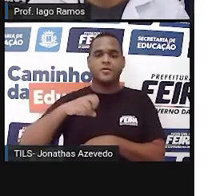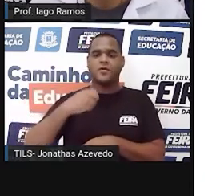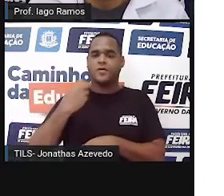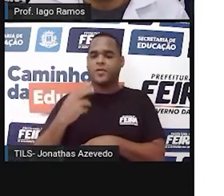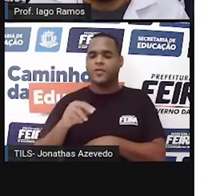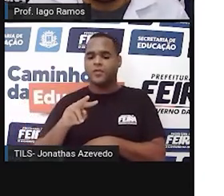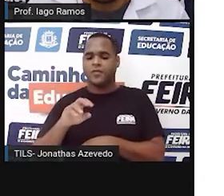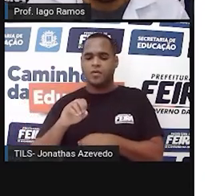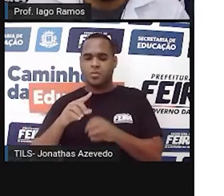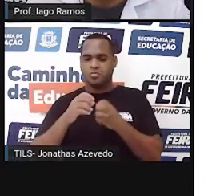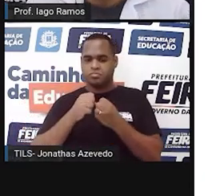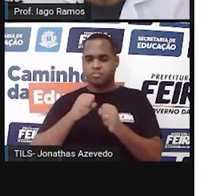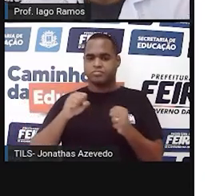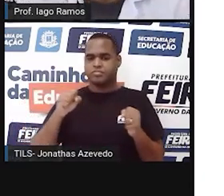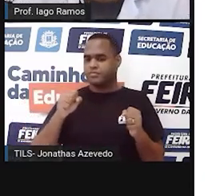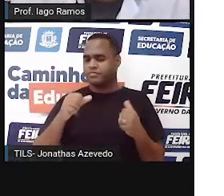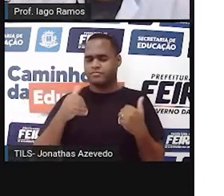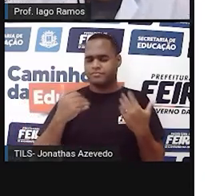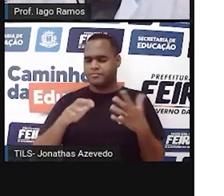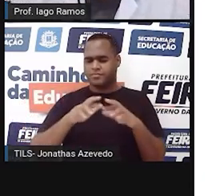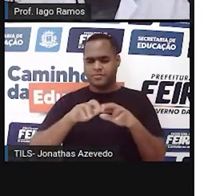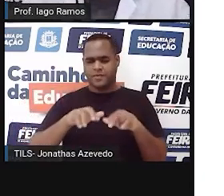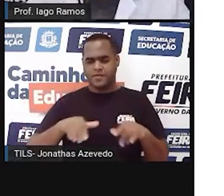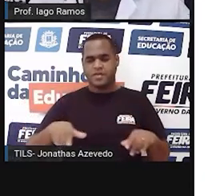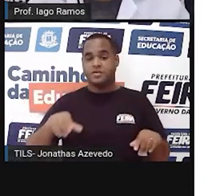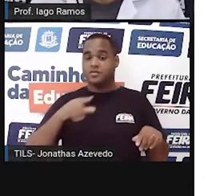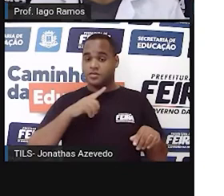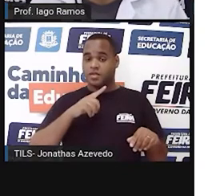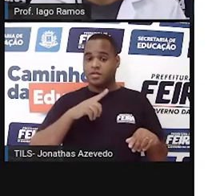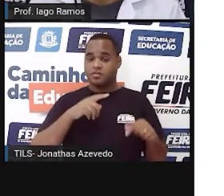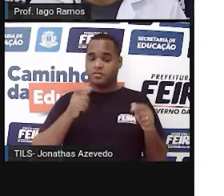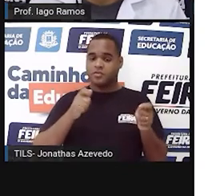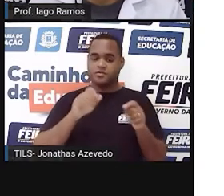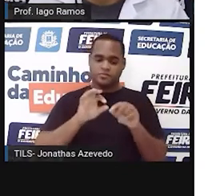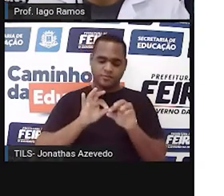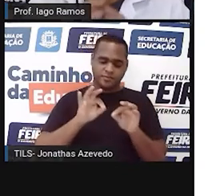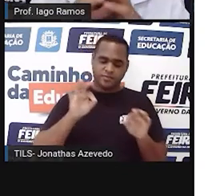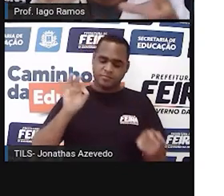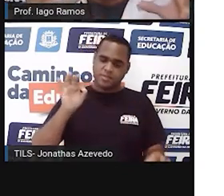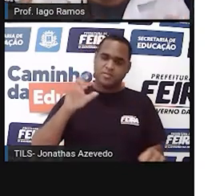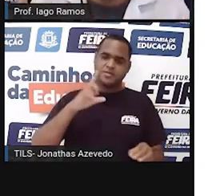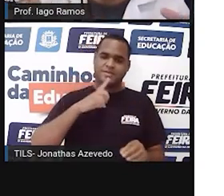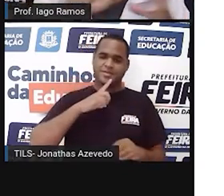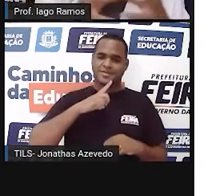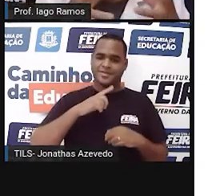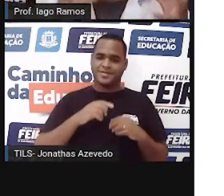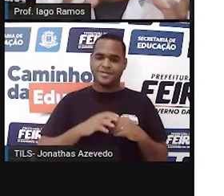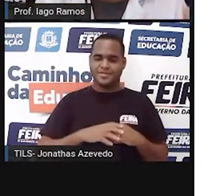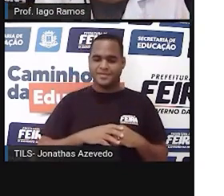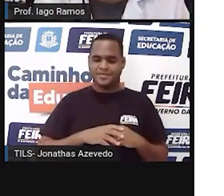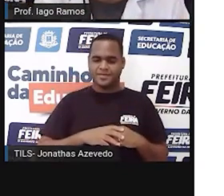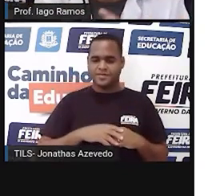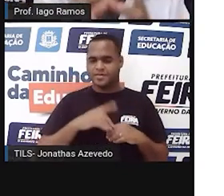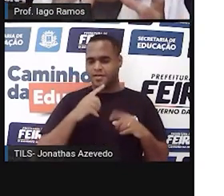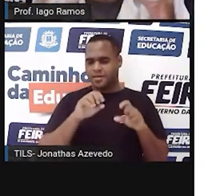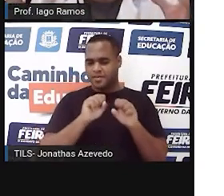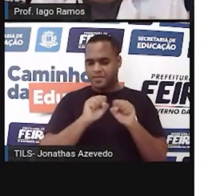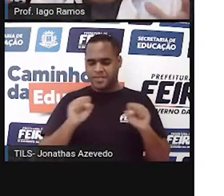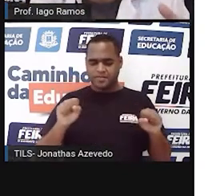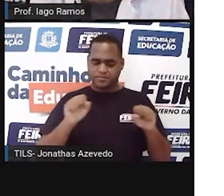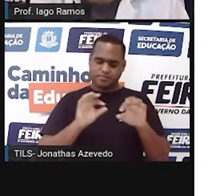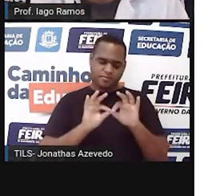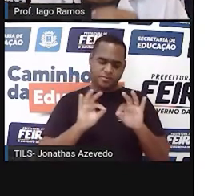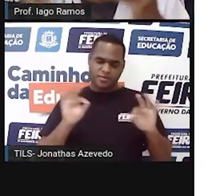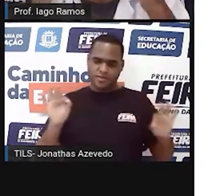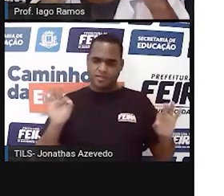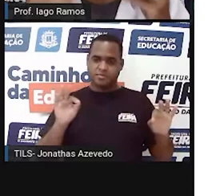Outras, volume. E tantas outras formas de medir as coisas. Então, isso é um sistema de medida. É como se